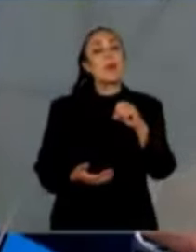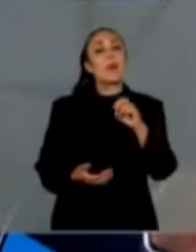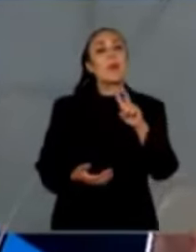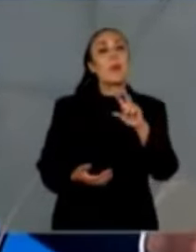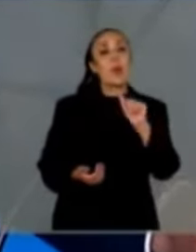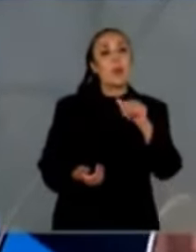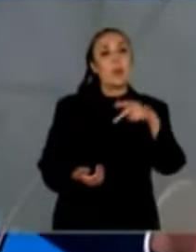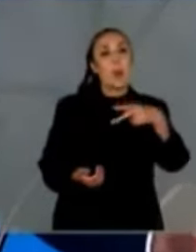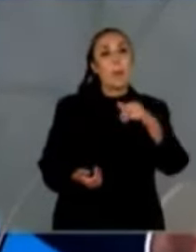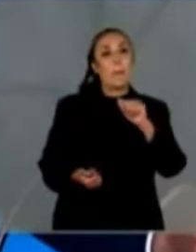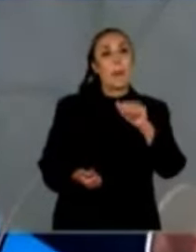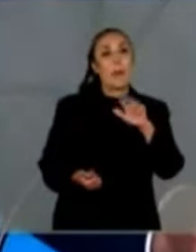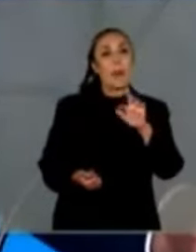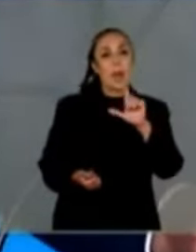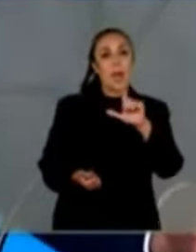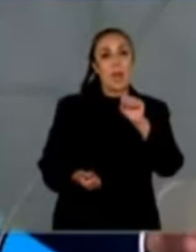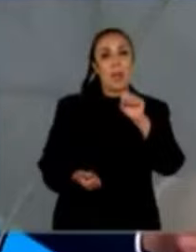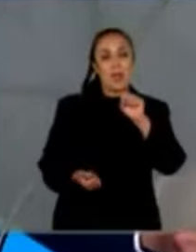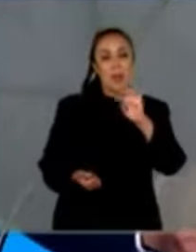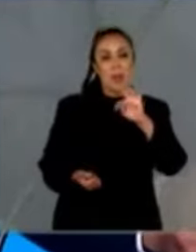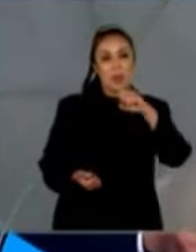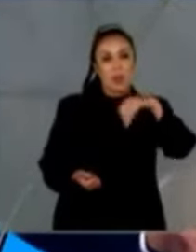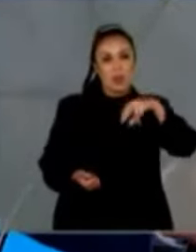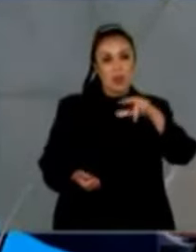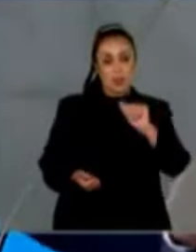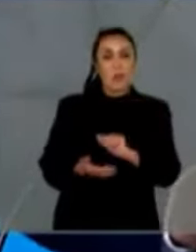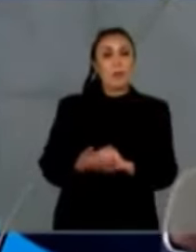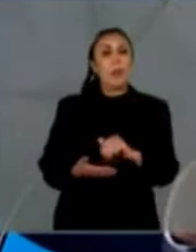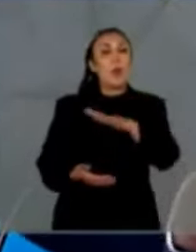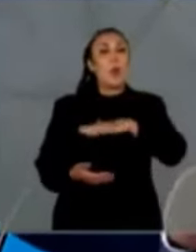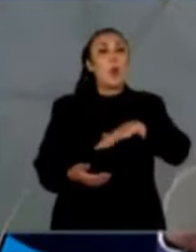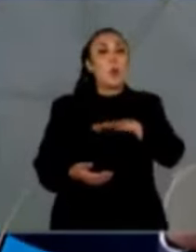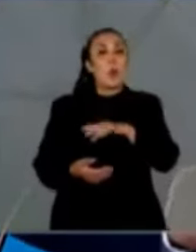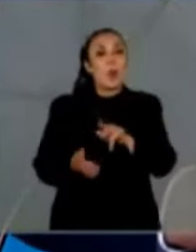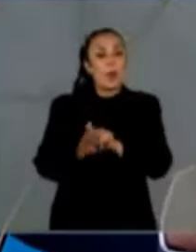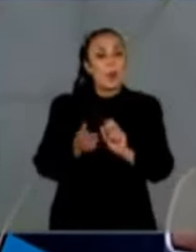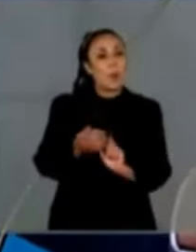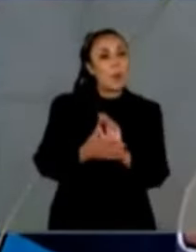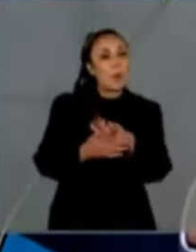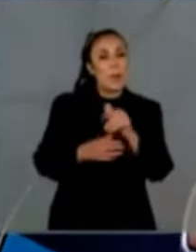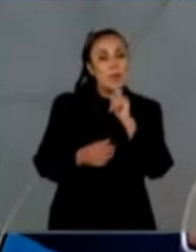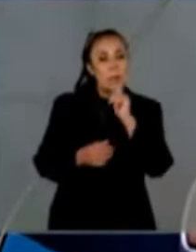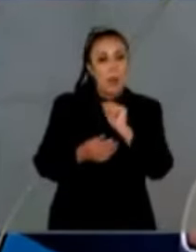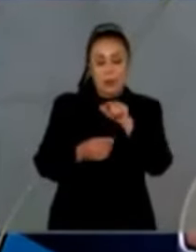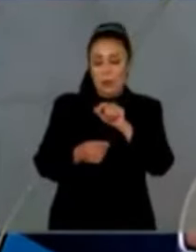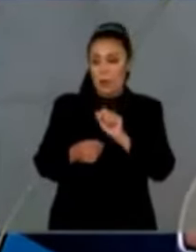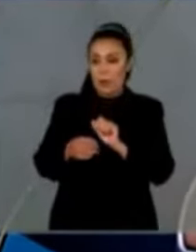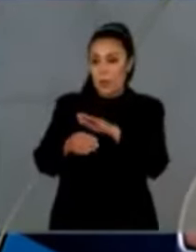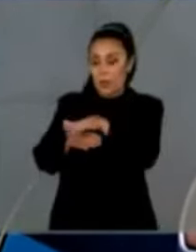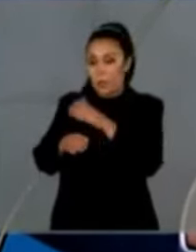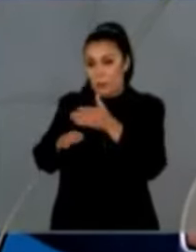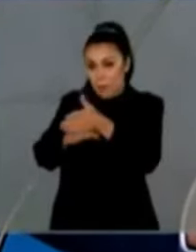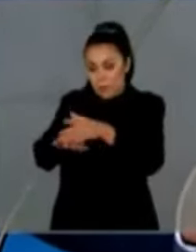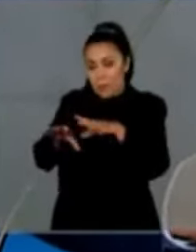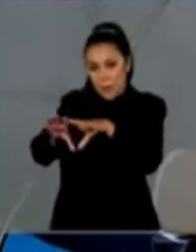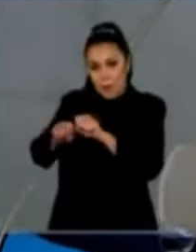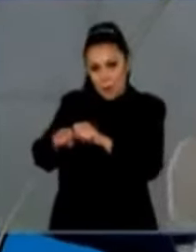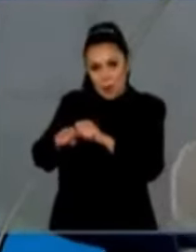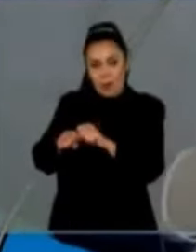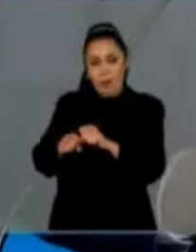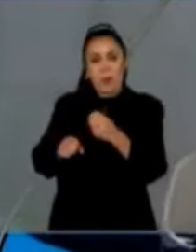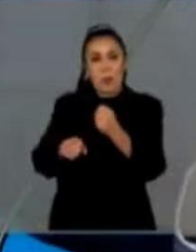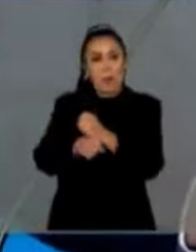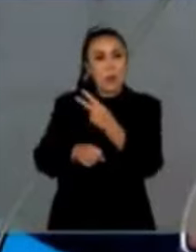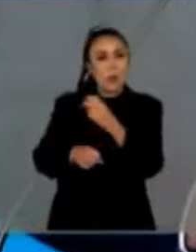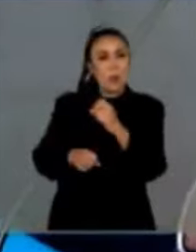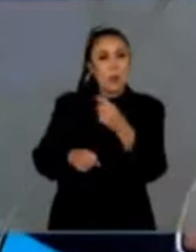área de Mananciais que você fez lá invasão em 2013 era bom